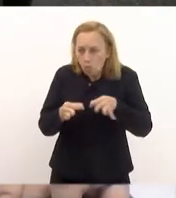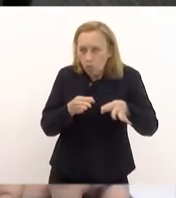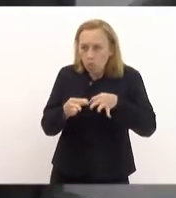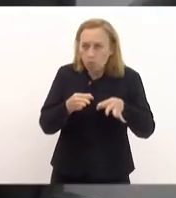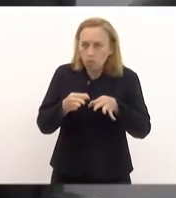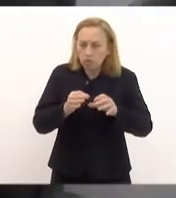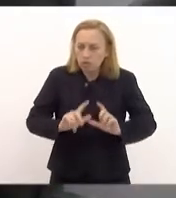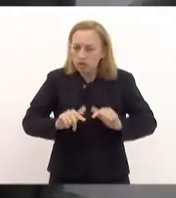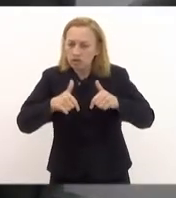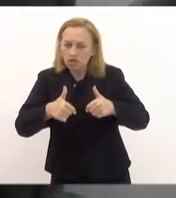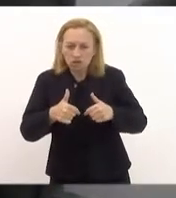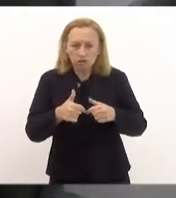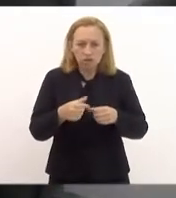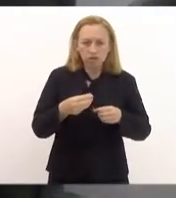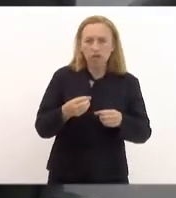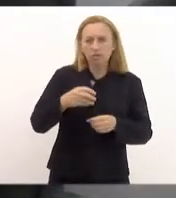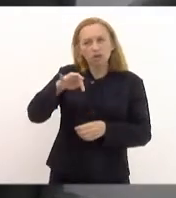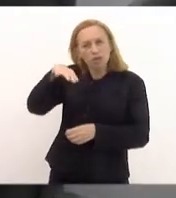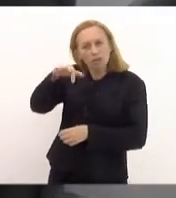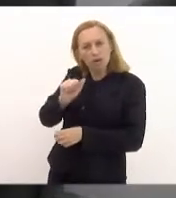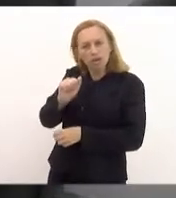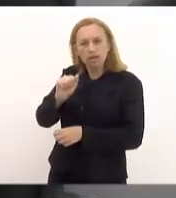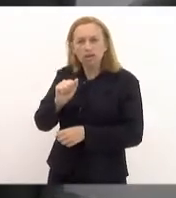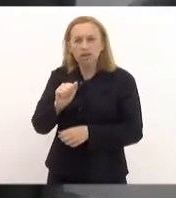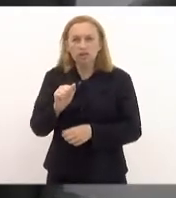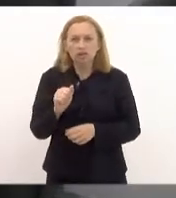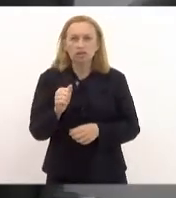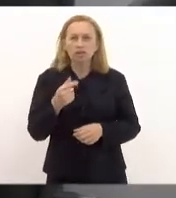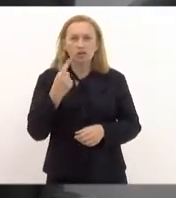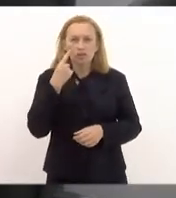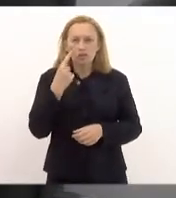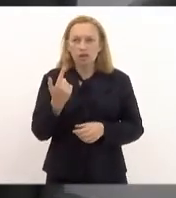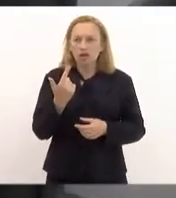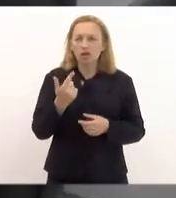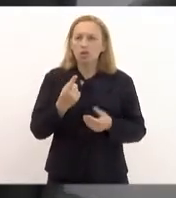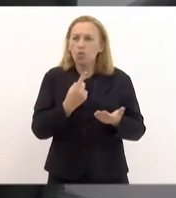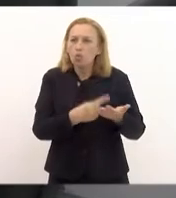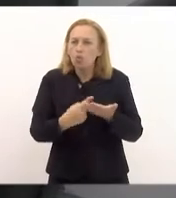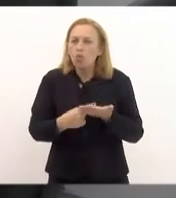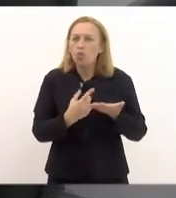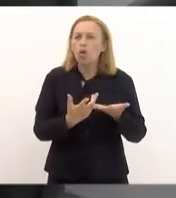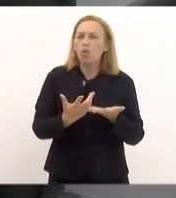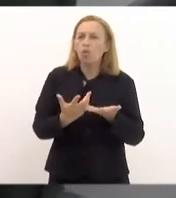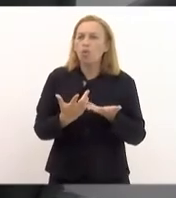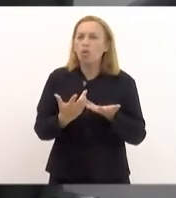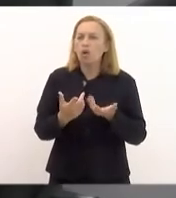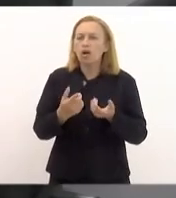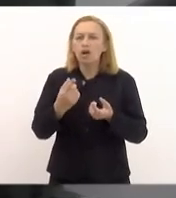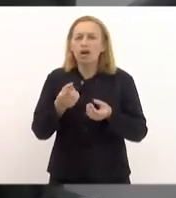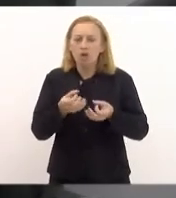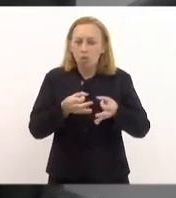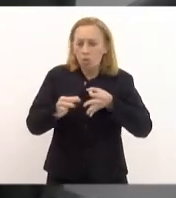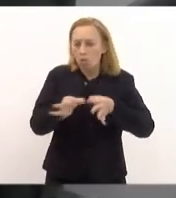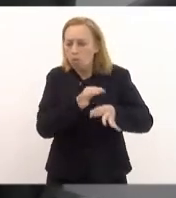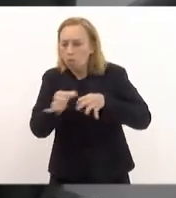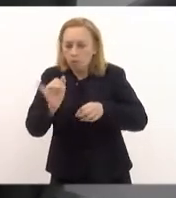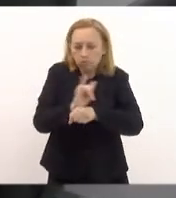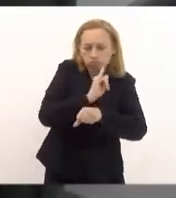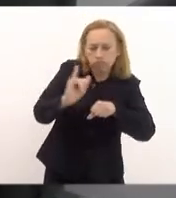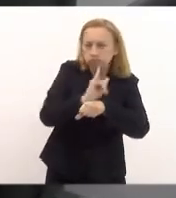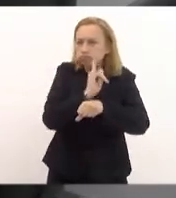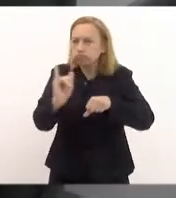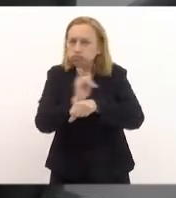as ações metropolitanas, a agenda metropolitana, sobretudo a interlocução. Coordenar não é mandar, não é dar ordem, mas assim, articular de alguma